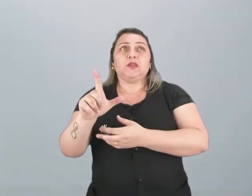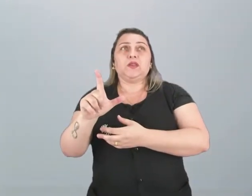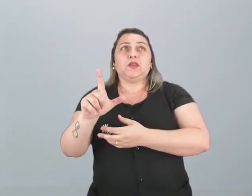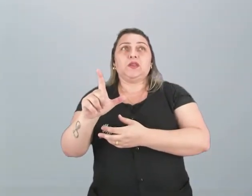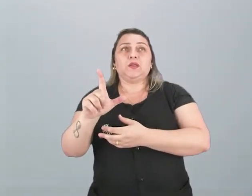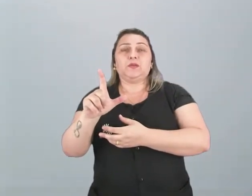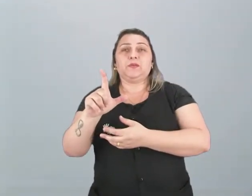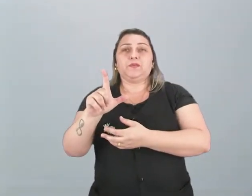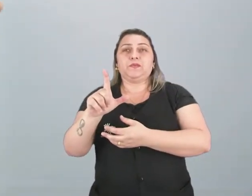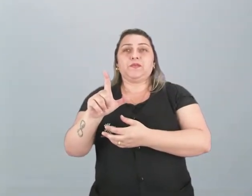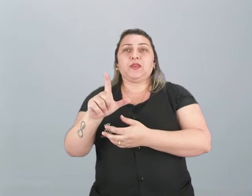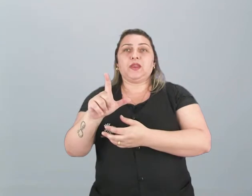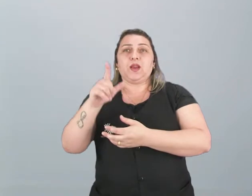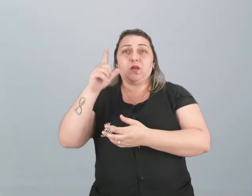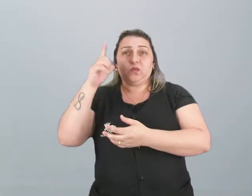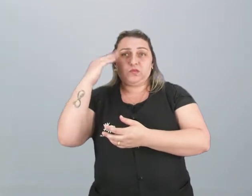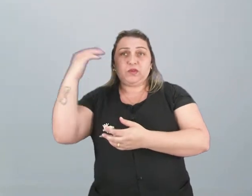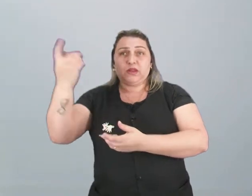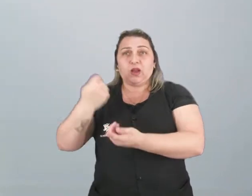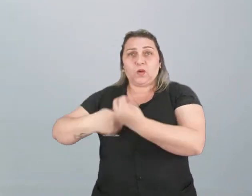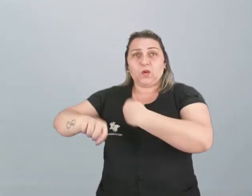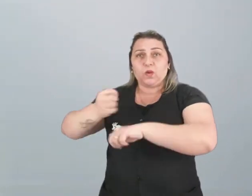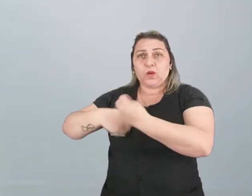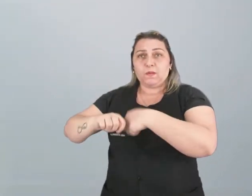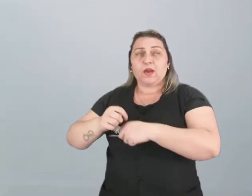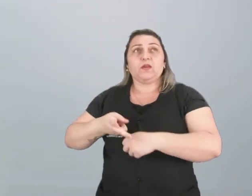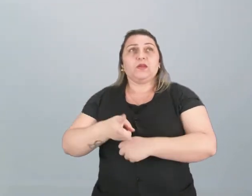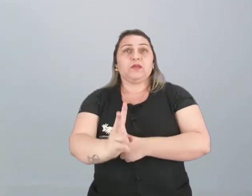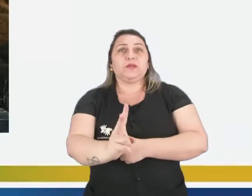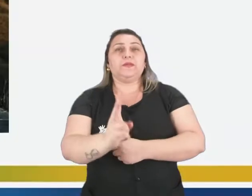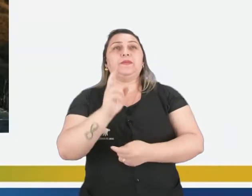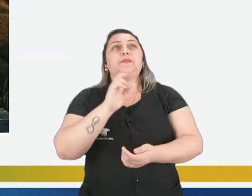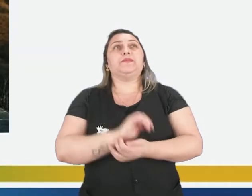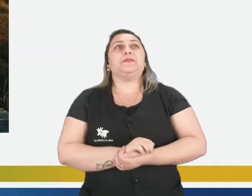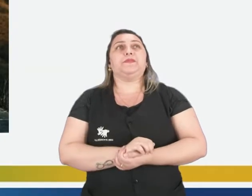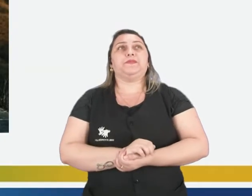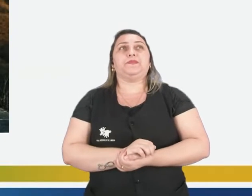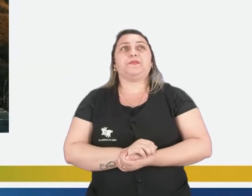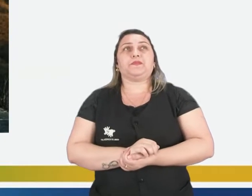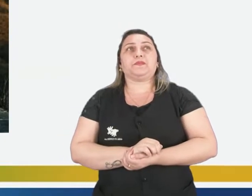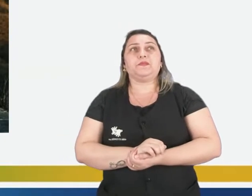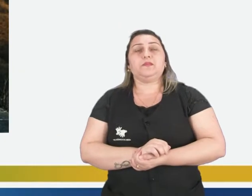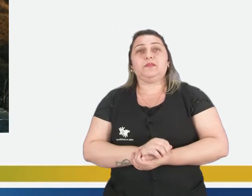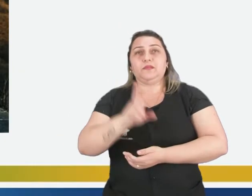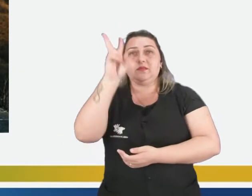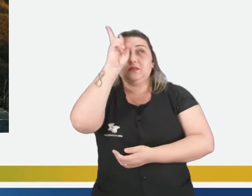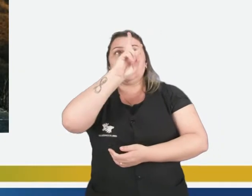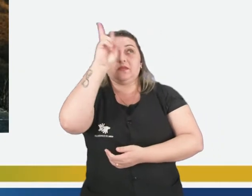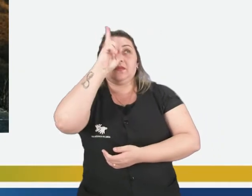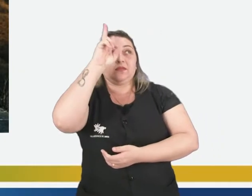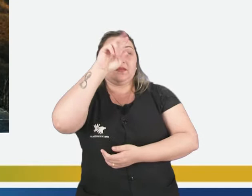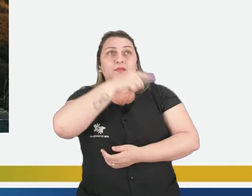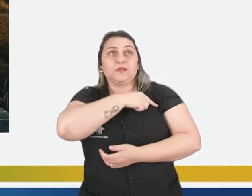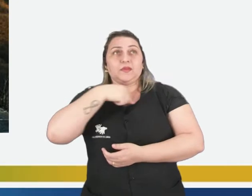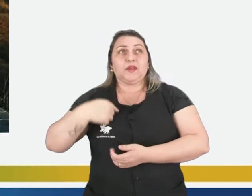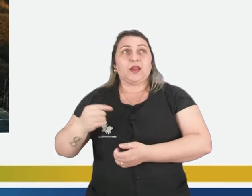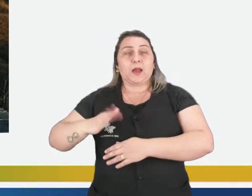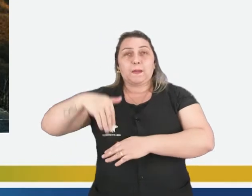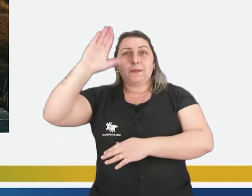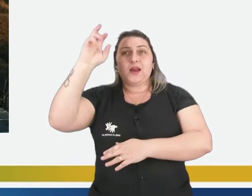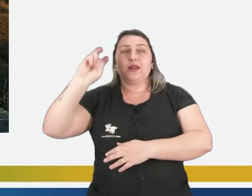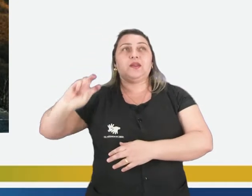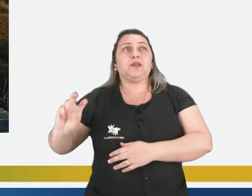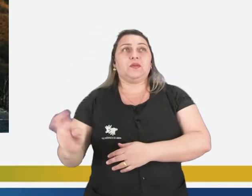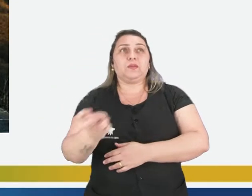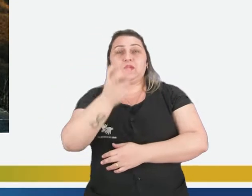manter esse êxito no seu lado econômico. Mas vamos seguir em frente então. Quanto ao histórico da China, com mais de 5.000